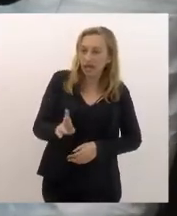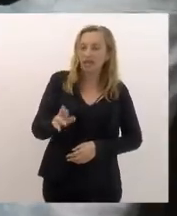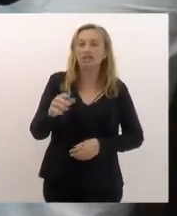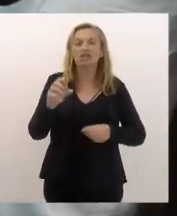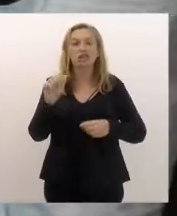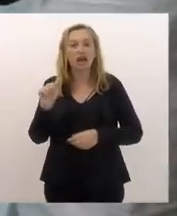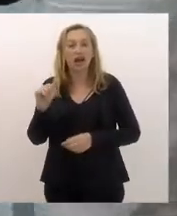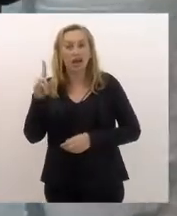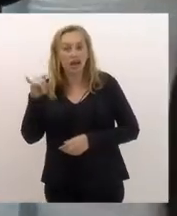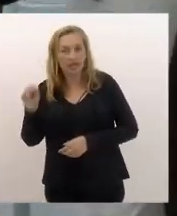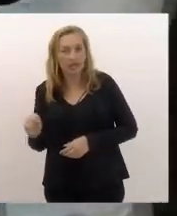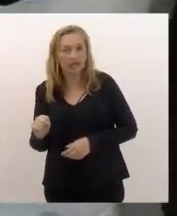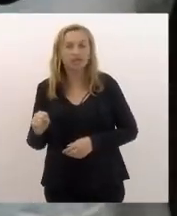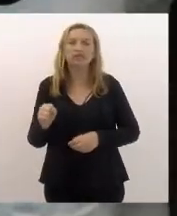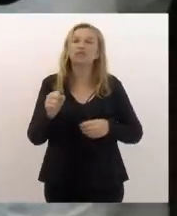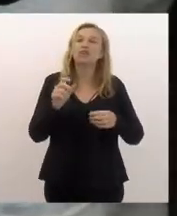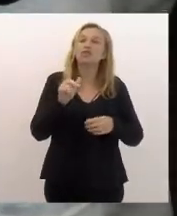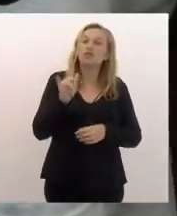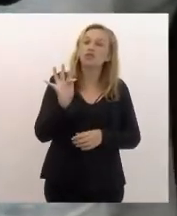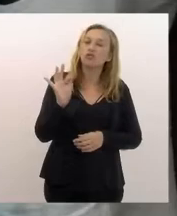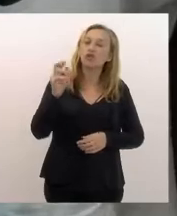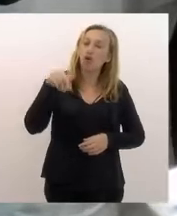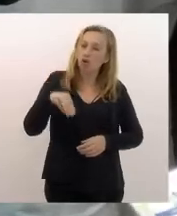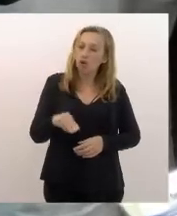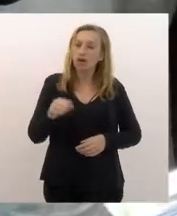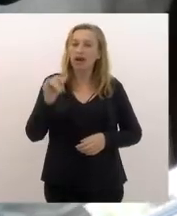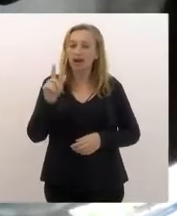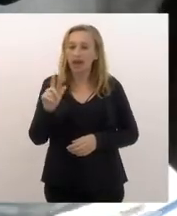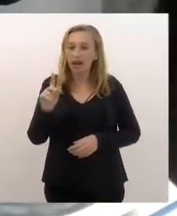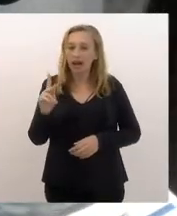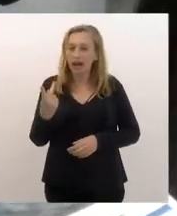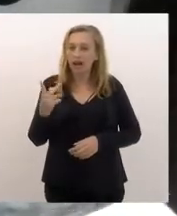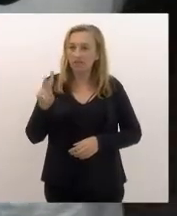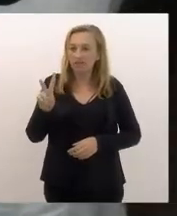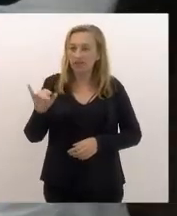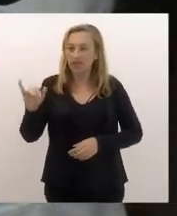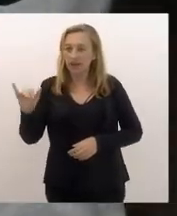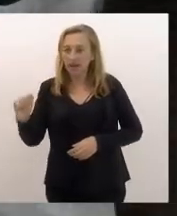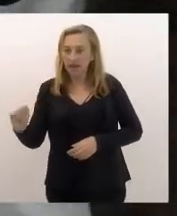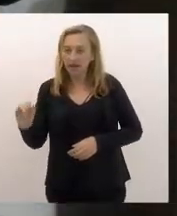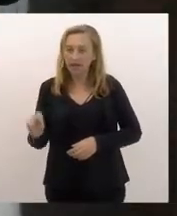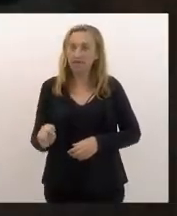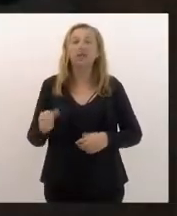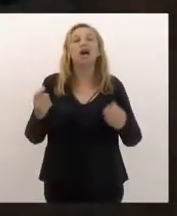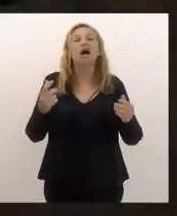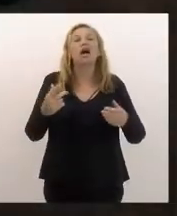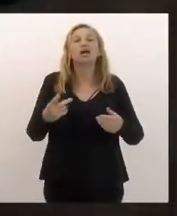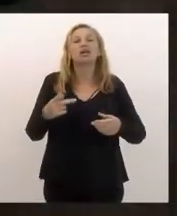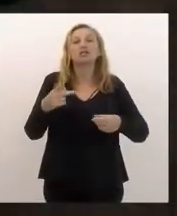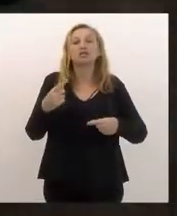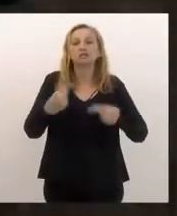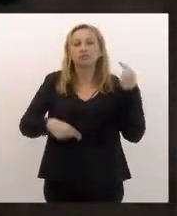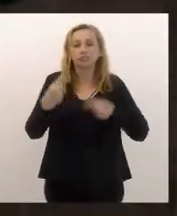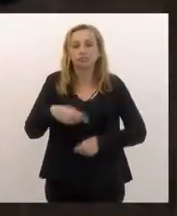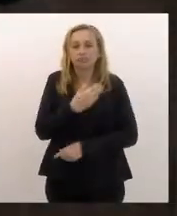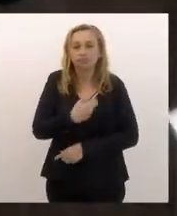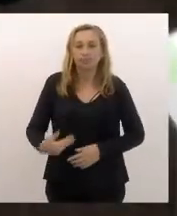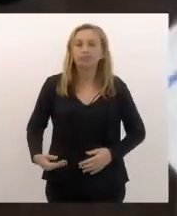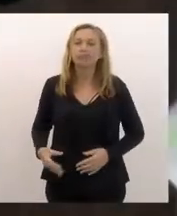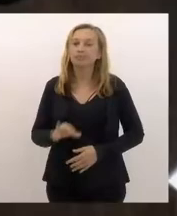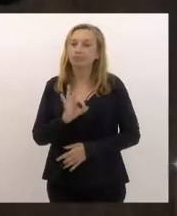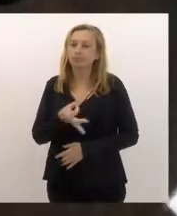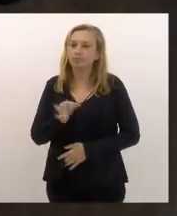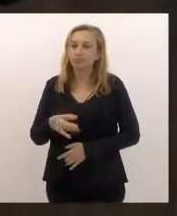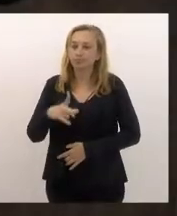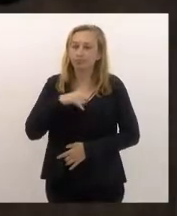Fórum HIV-AIDS, enfim. As políticas públicas de saúde precisam ser garantidas